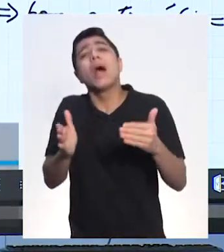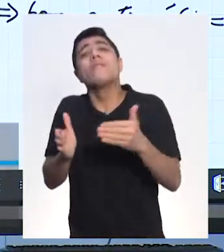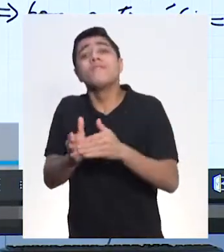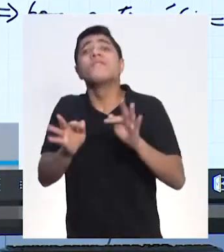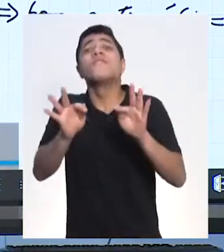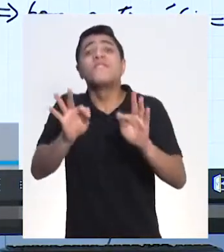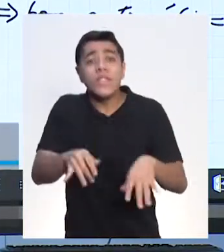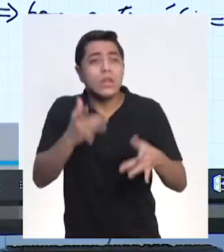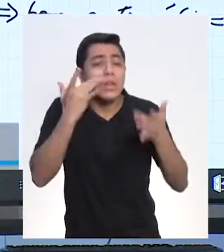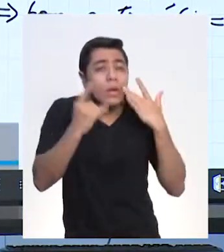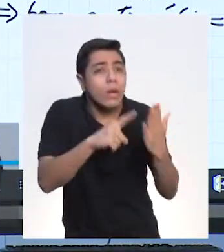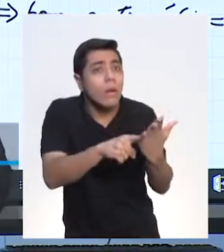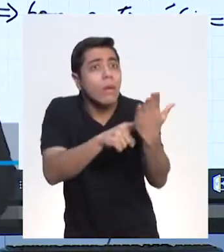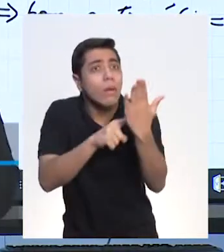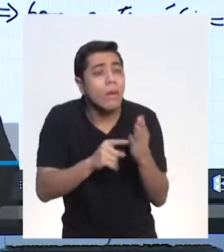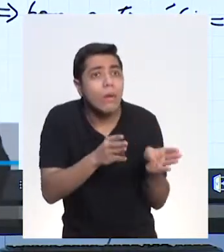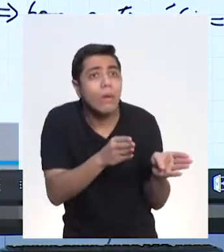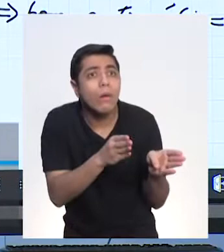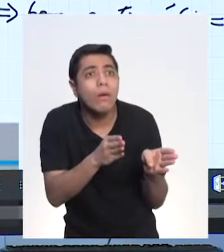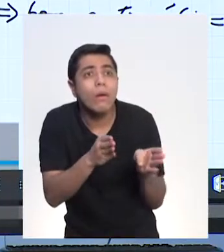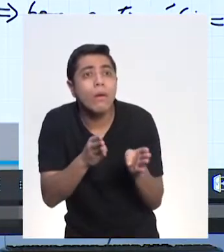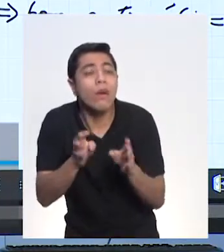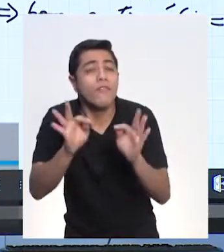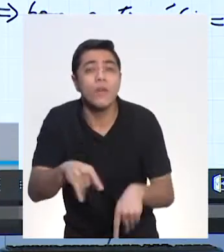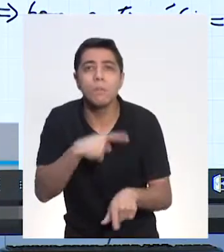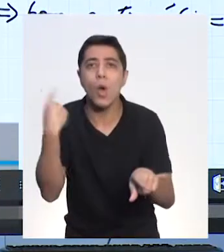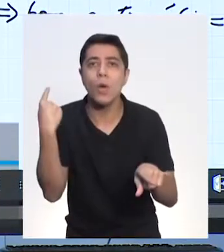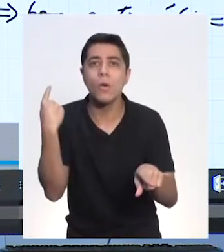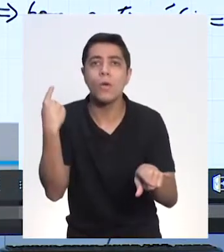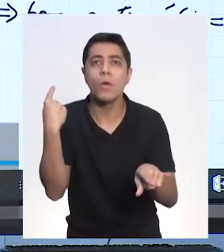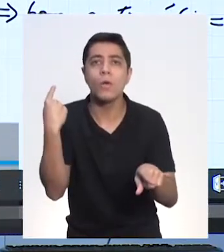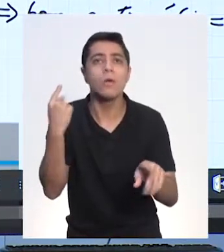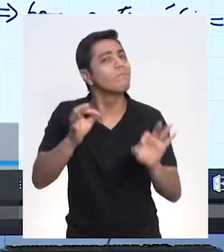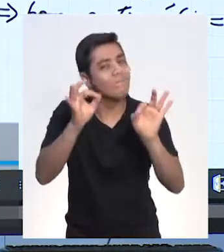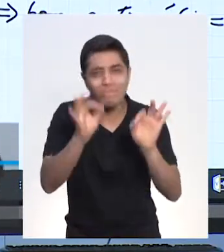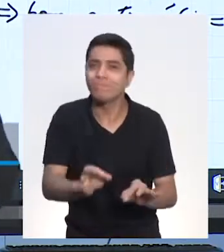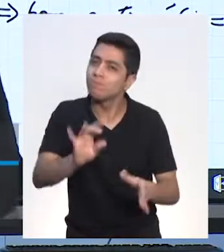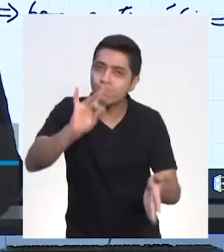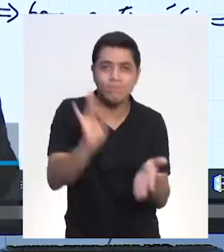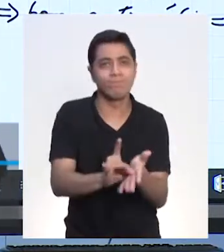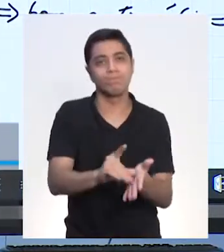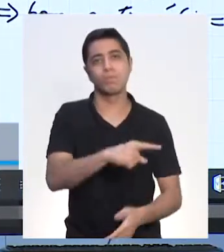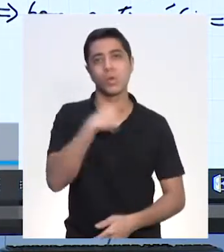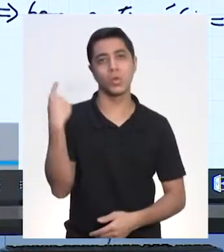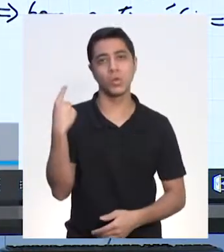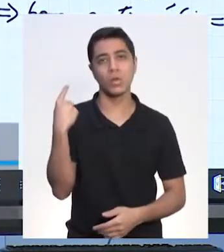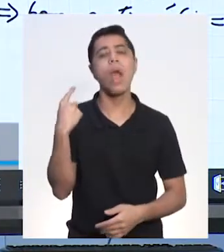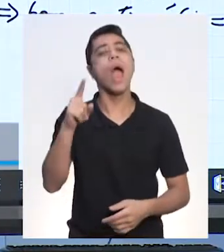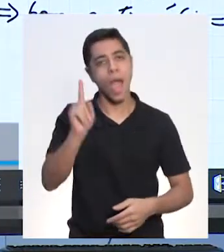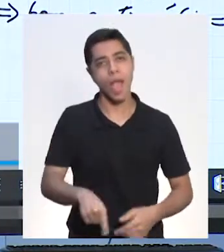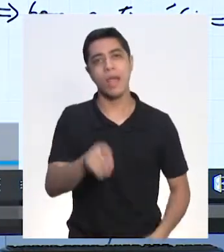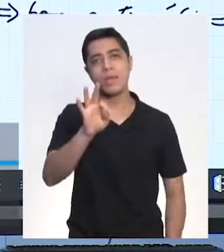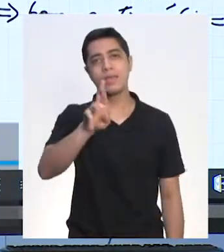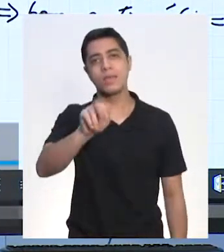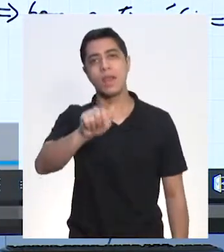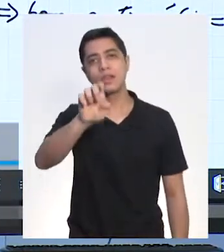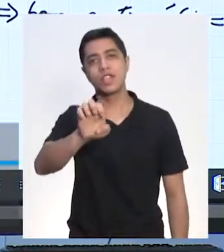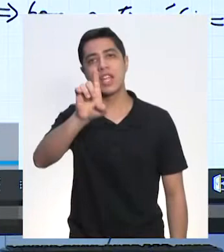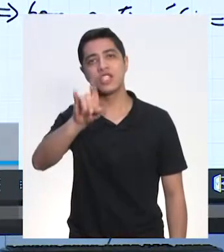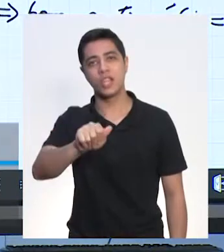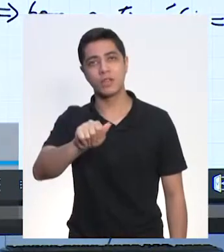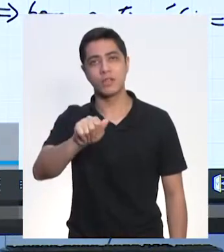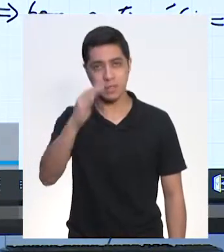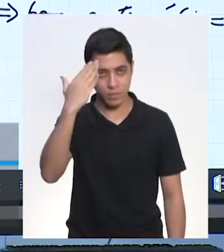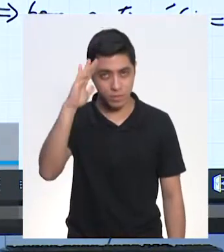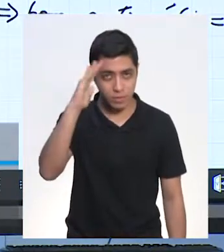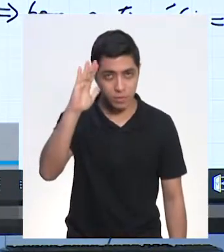Ponto. Tá? Essa é uma característica forte da tragédia. Né? E a questão, e por que a tragédia tinha essa característica muito importante? Porque a